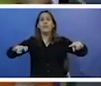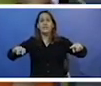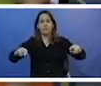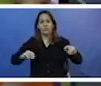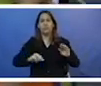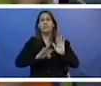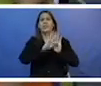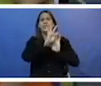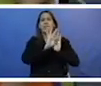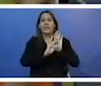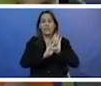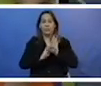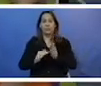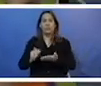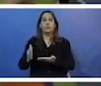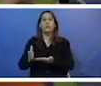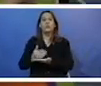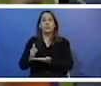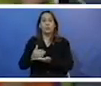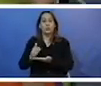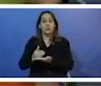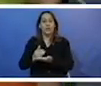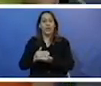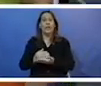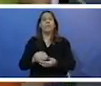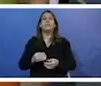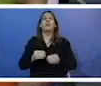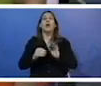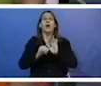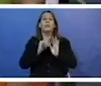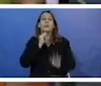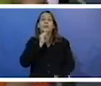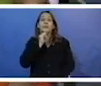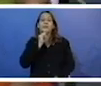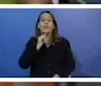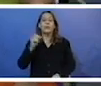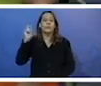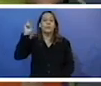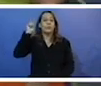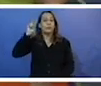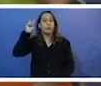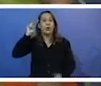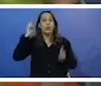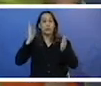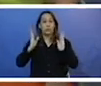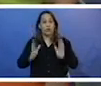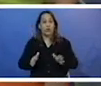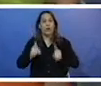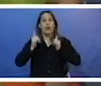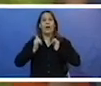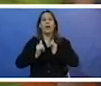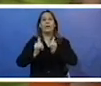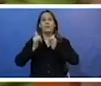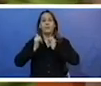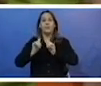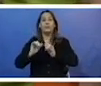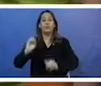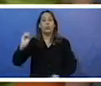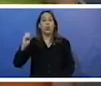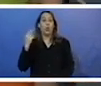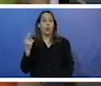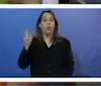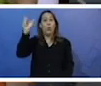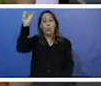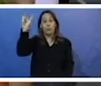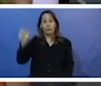dos cordéis são bastante variados. Podem ser, por exemplo, fatos do dia a dia, acontecimentos ou